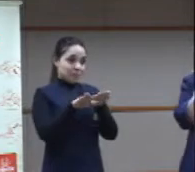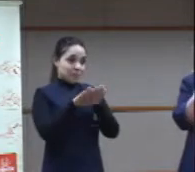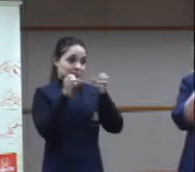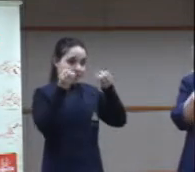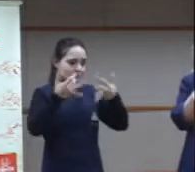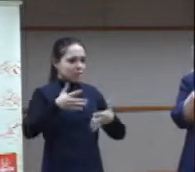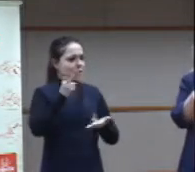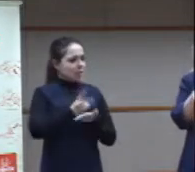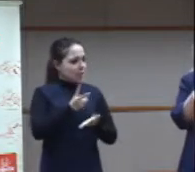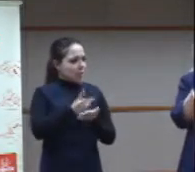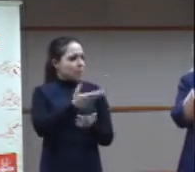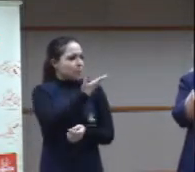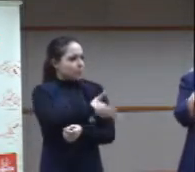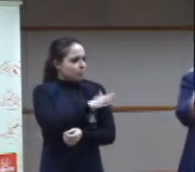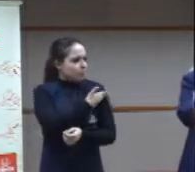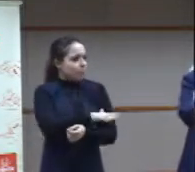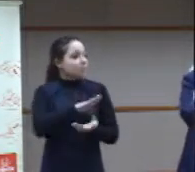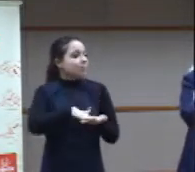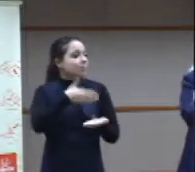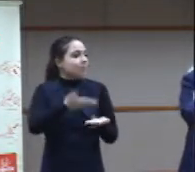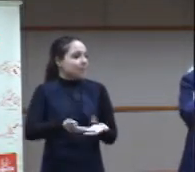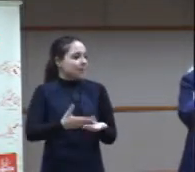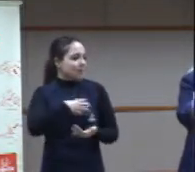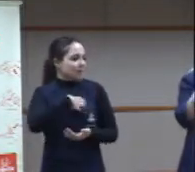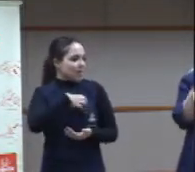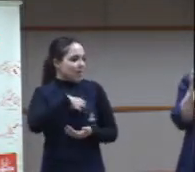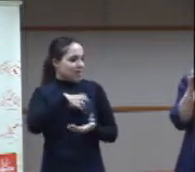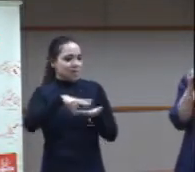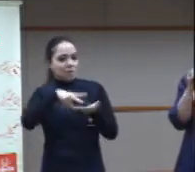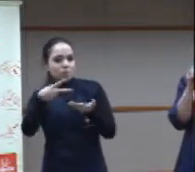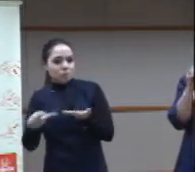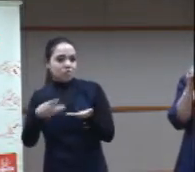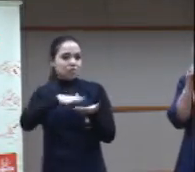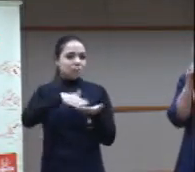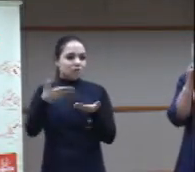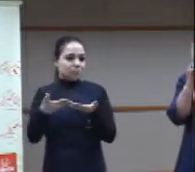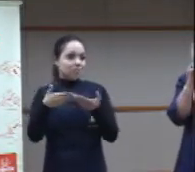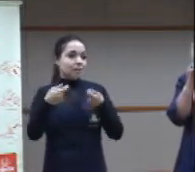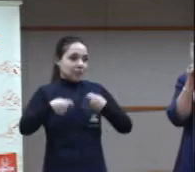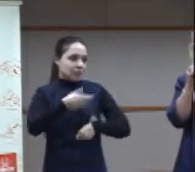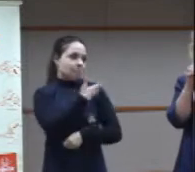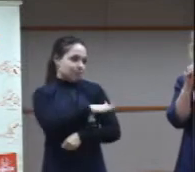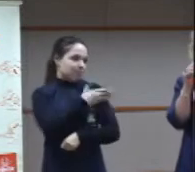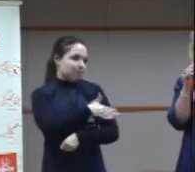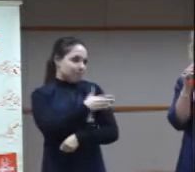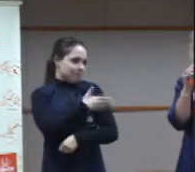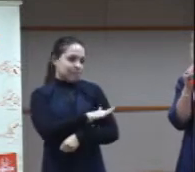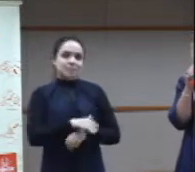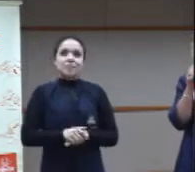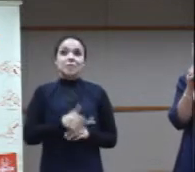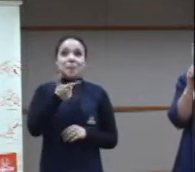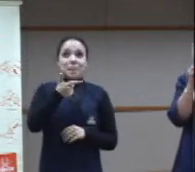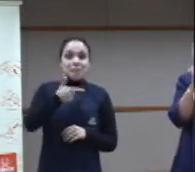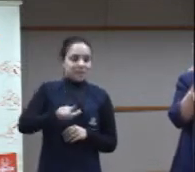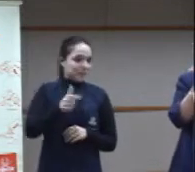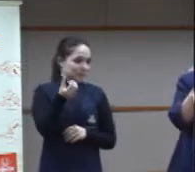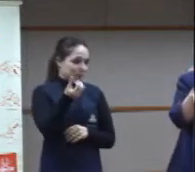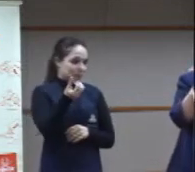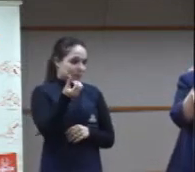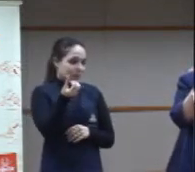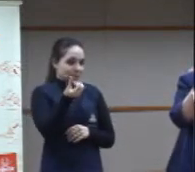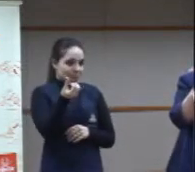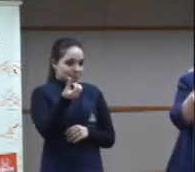capacitá-los continuamente na técnica da tradução e da interpretação. Passando para frente.